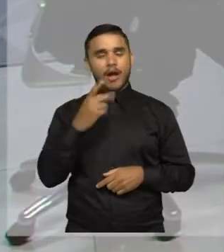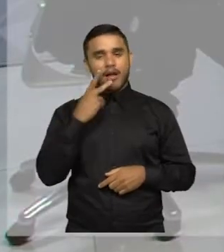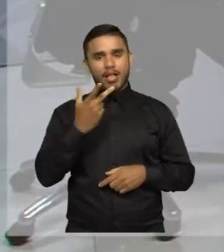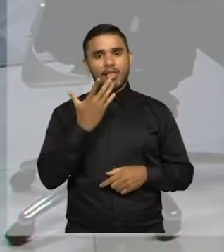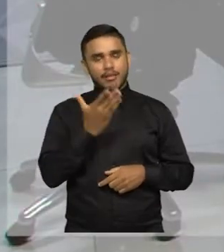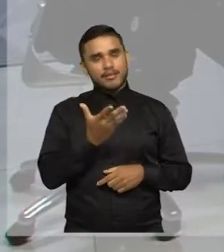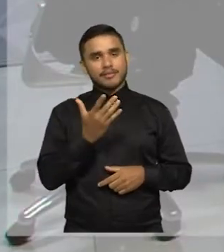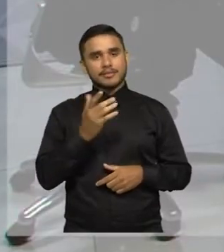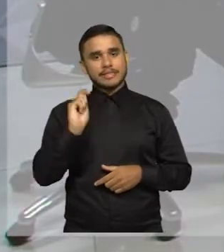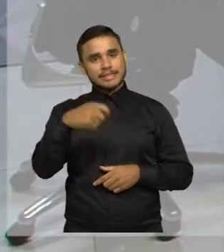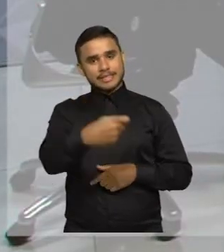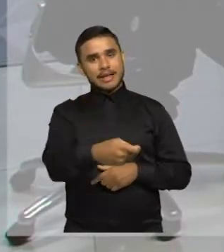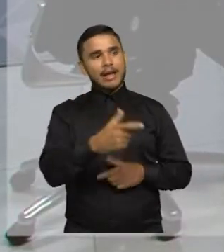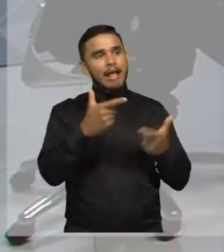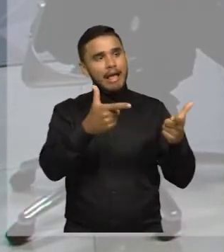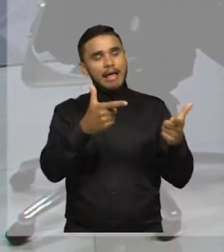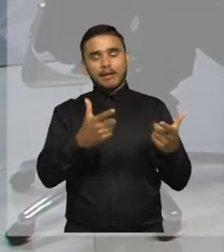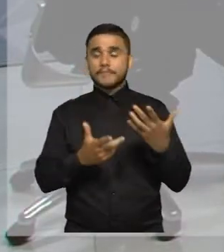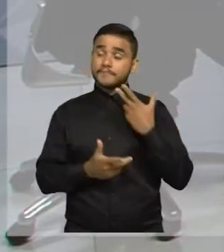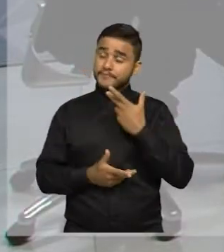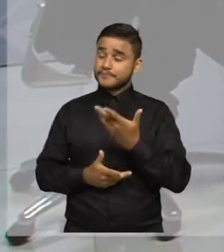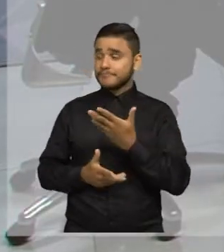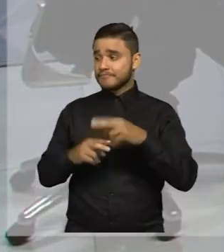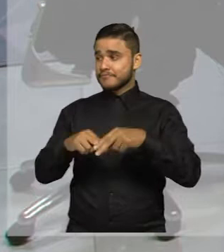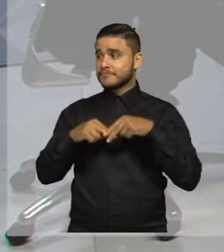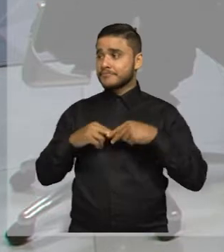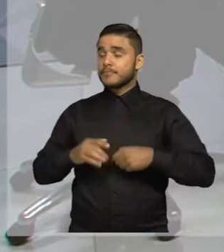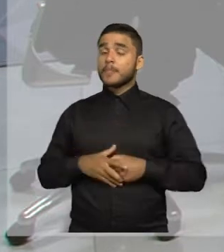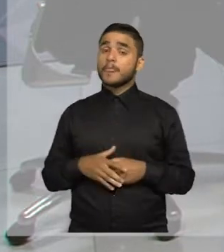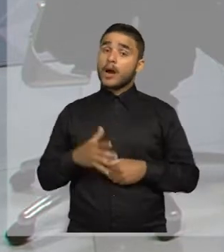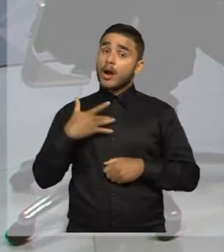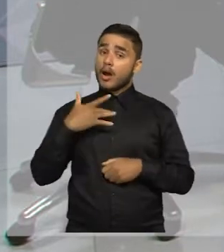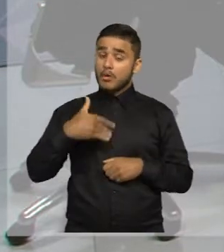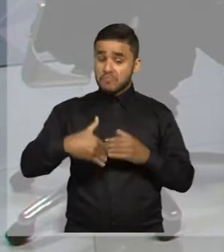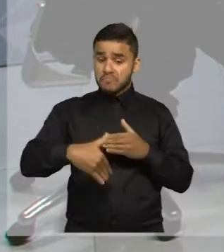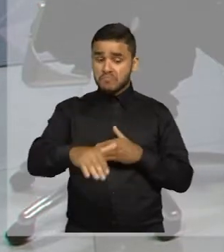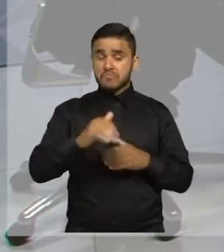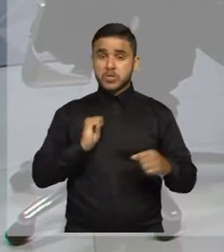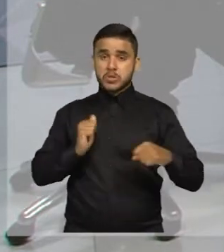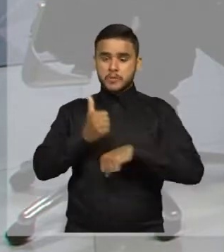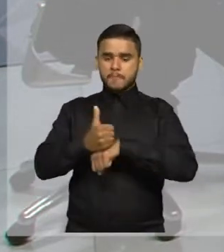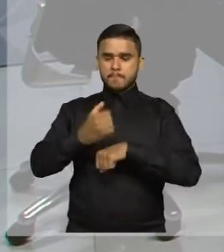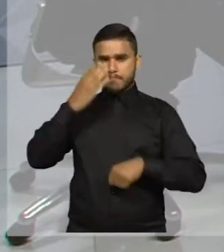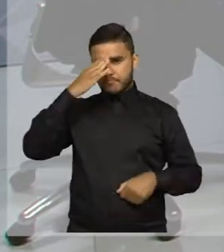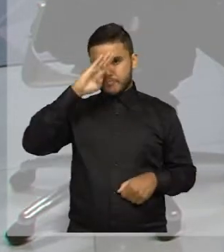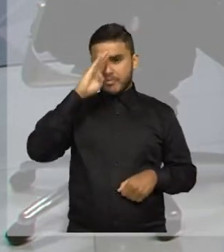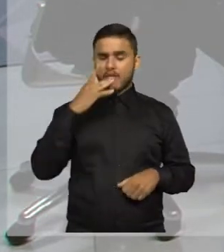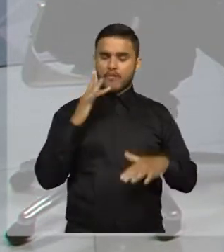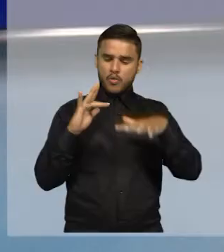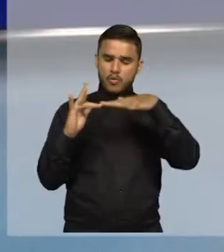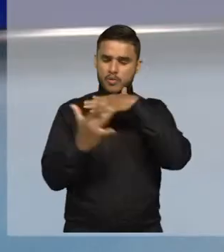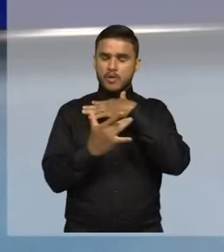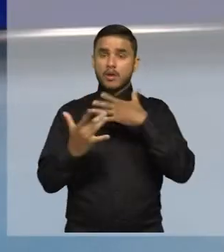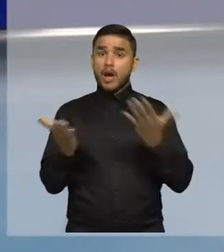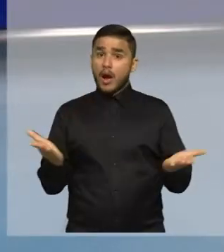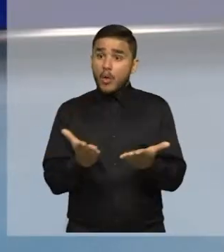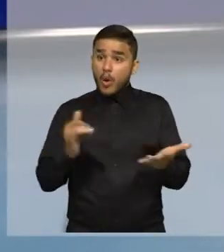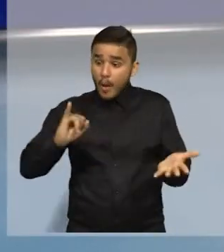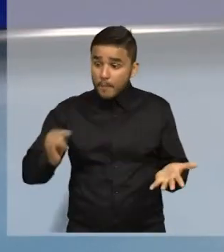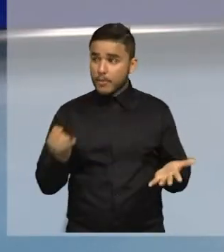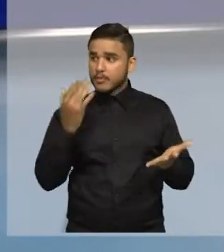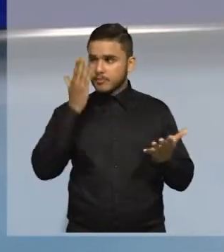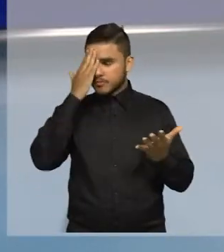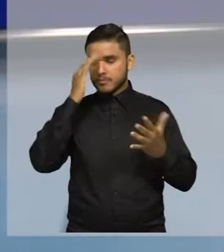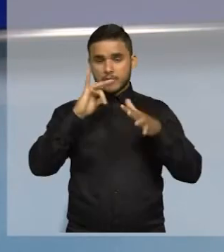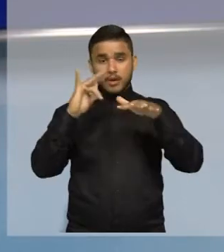cara. Eu acredito que o novo presidente, que usou tanto o negócio de rede social, aproveite agora a